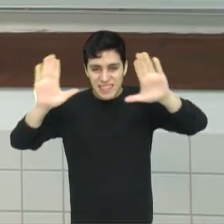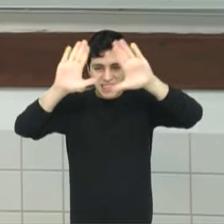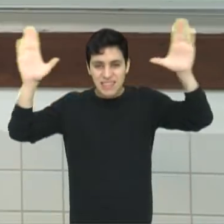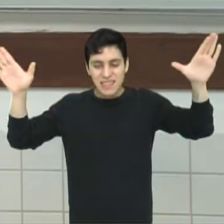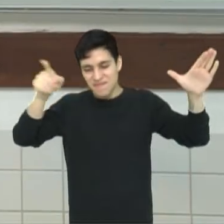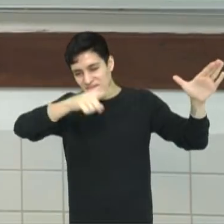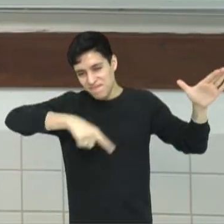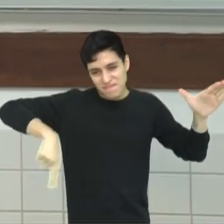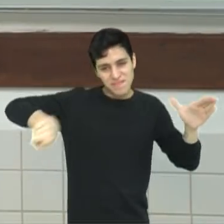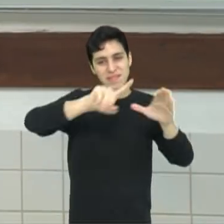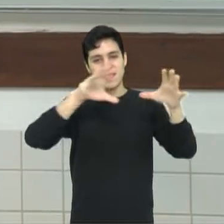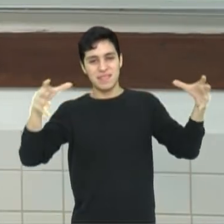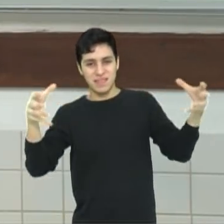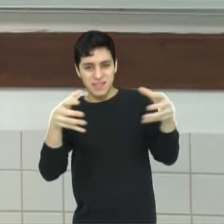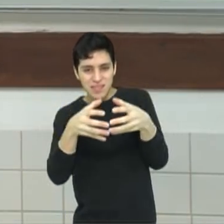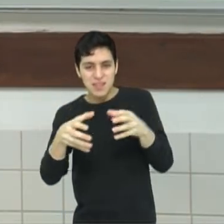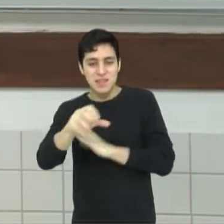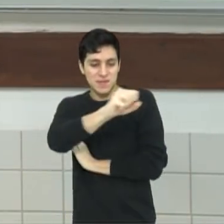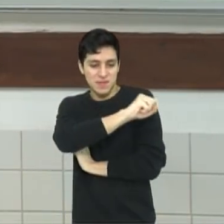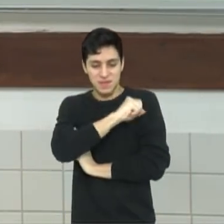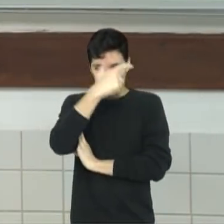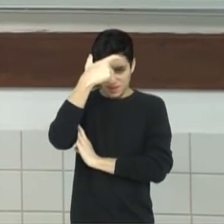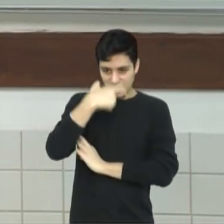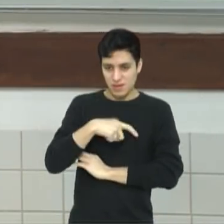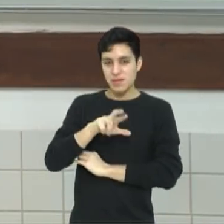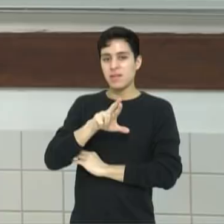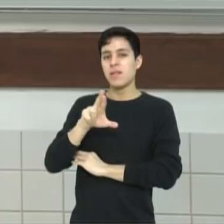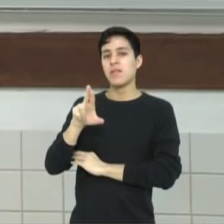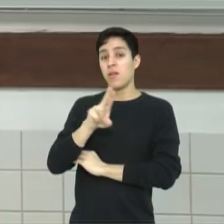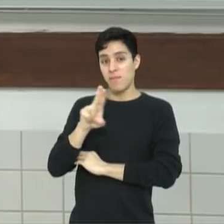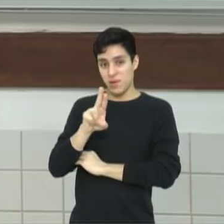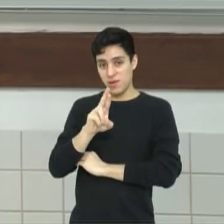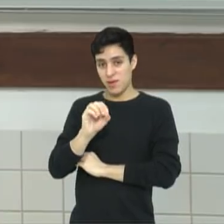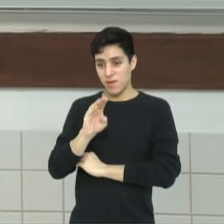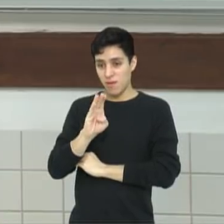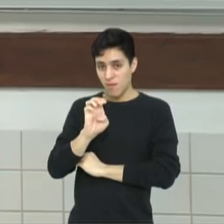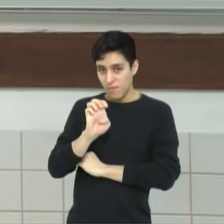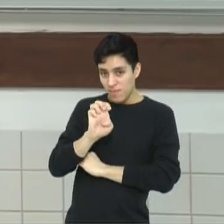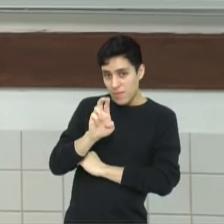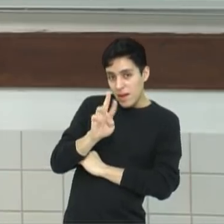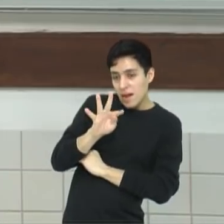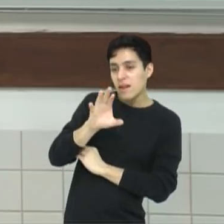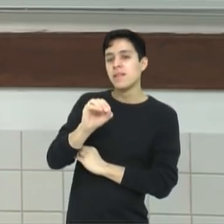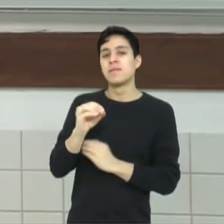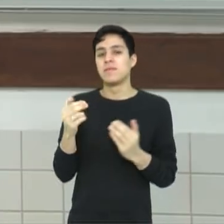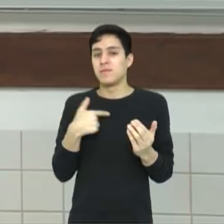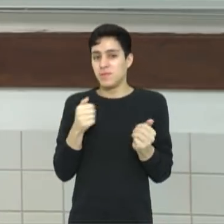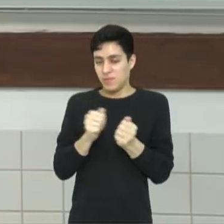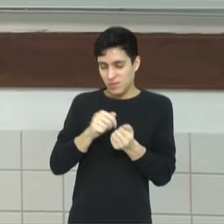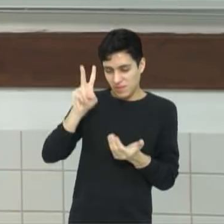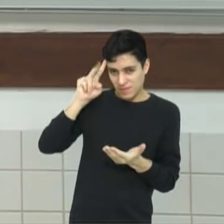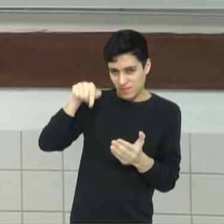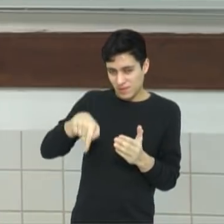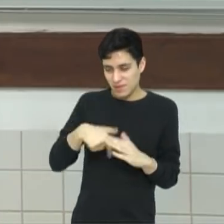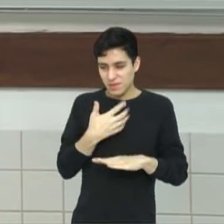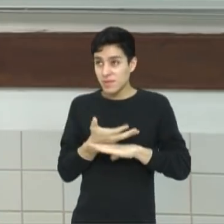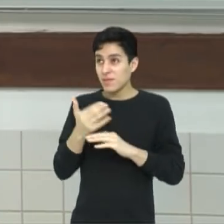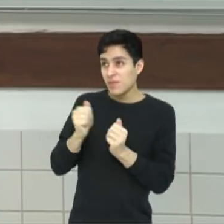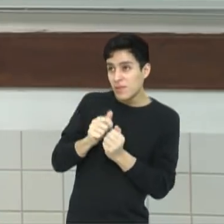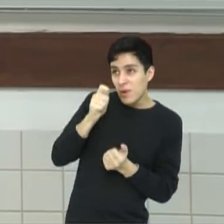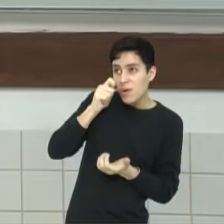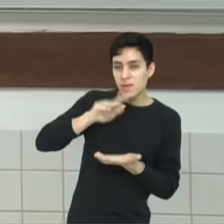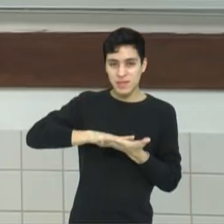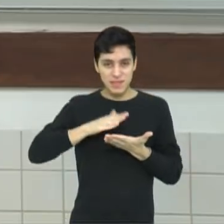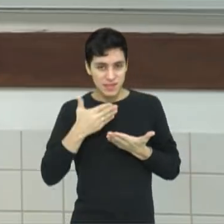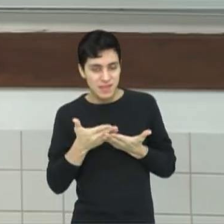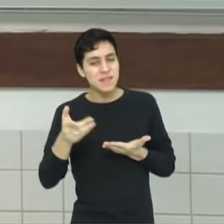Fala, galerinha do oitavo ano, tudo bem? Sou o professor Roberto Falcione, professor de História e, juntamente com o Lucas aqui junto comigo, sejam